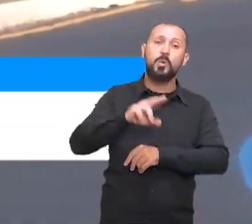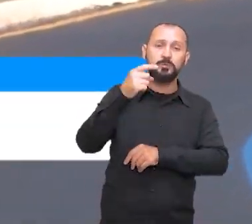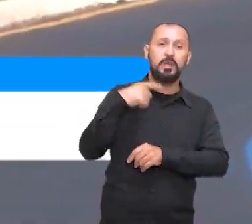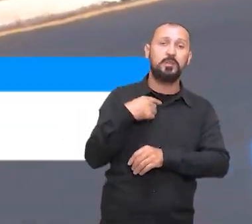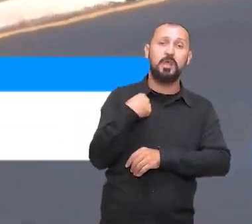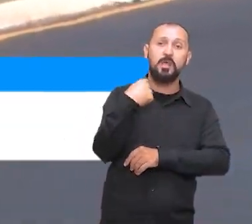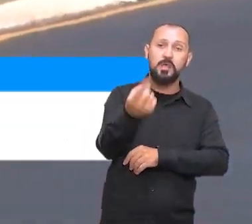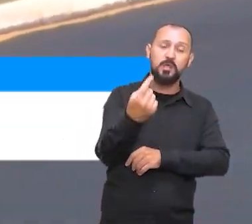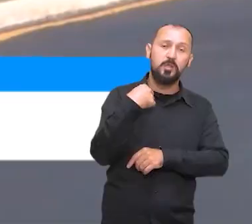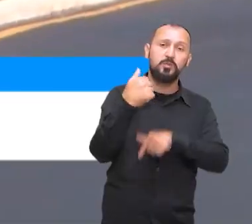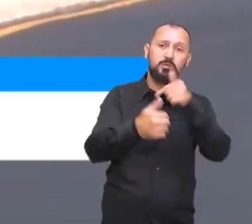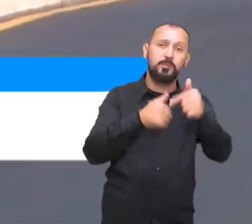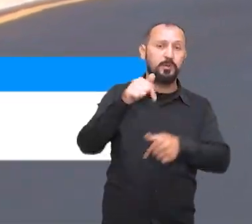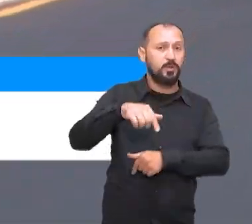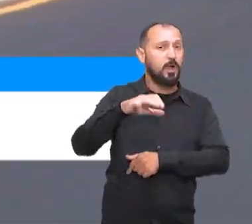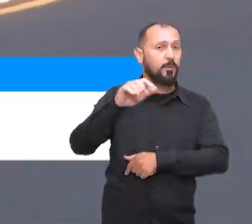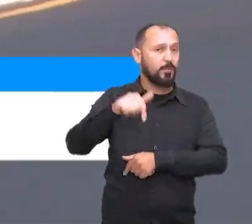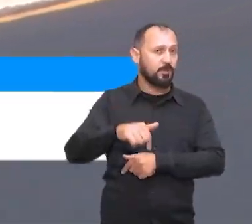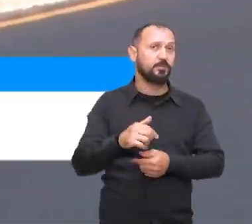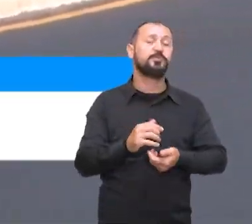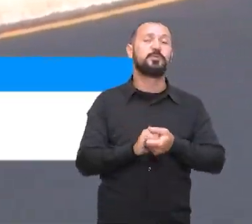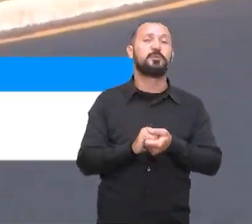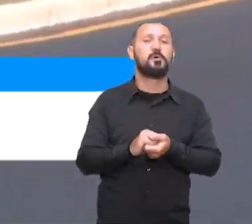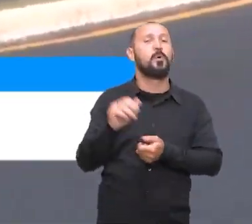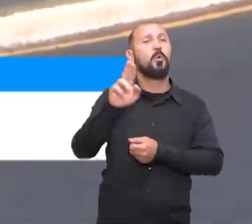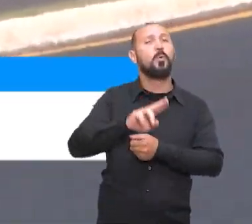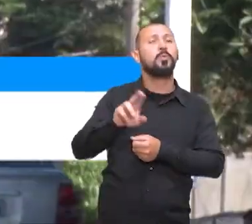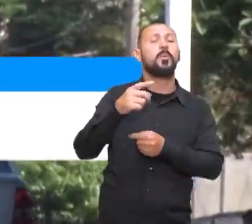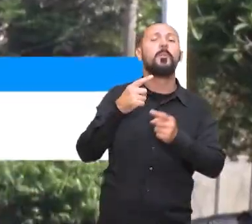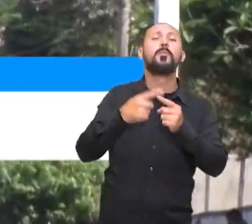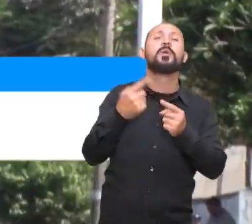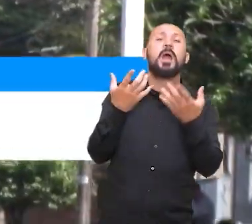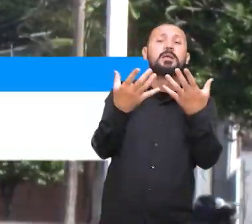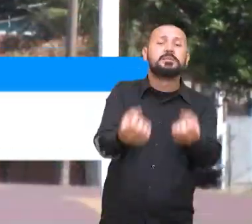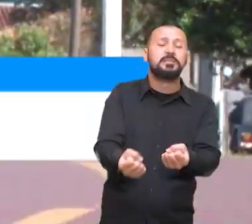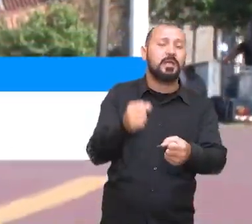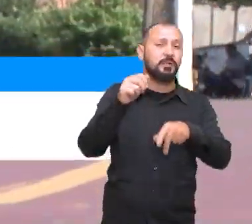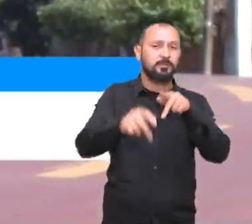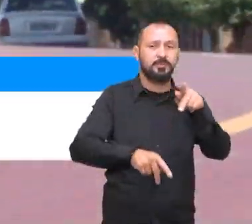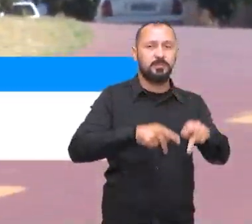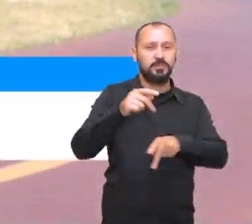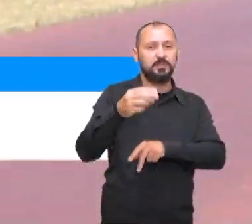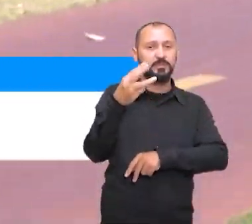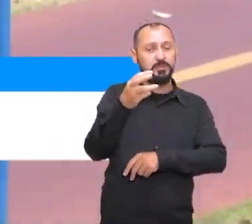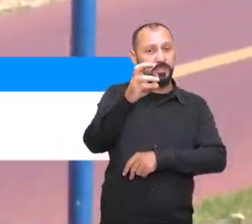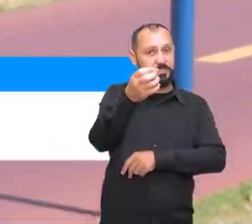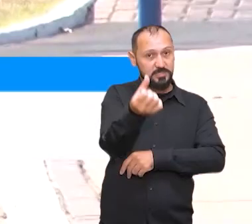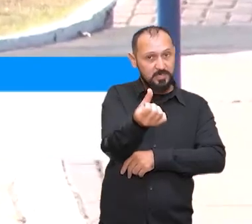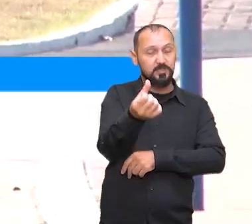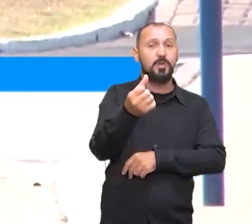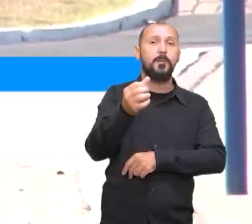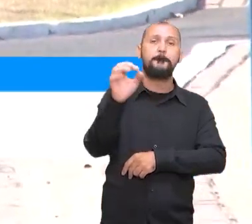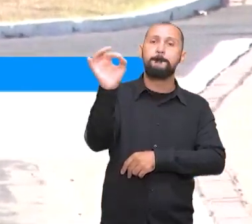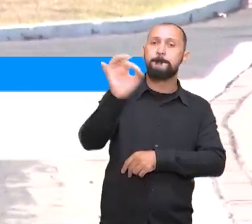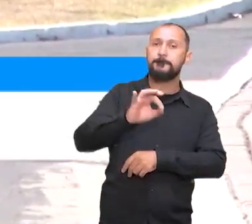para o deslocamento até o trabalho em Campo Grande. Entre os motivos para adesão à bicicleta,